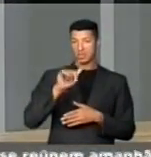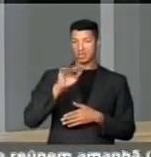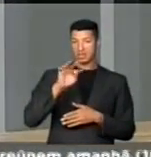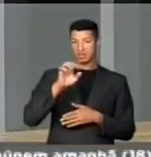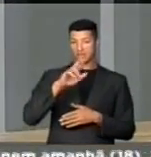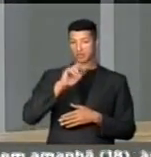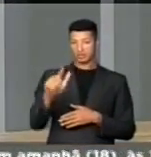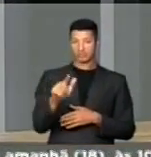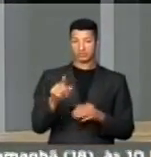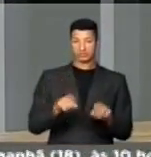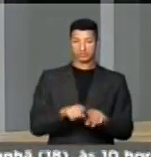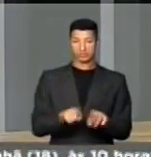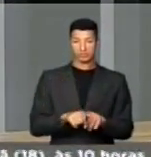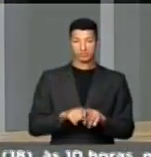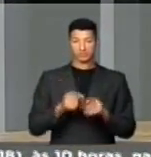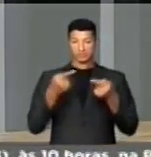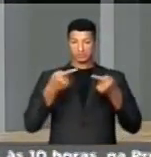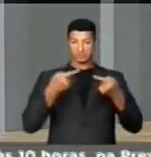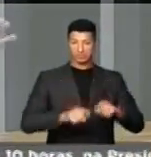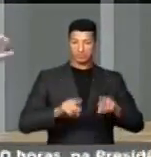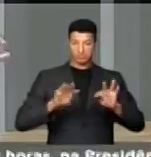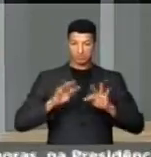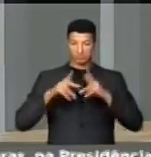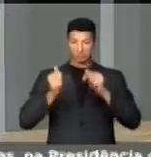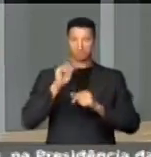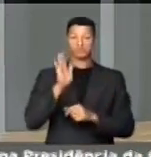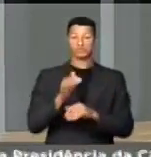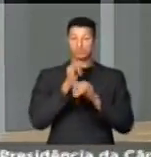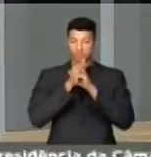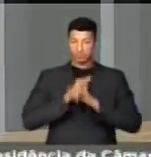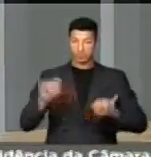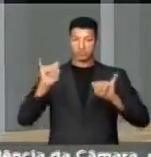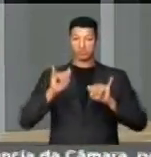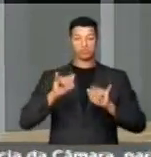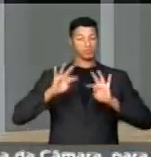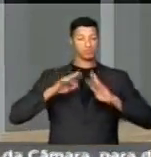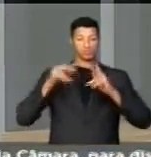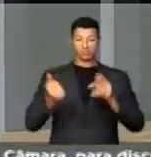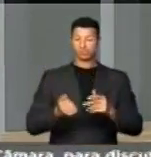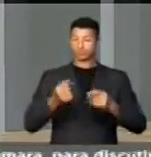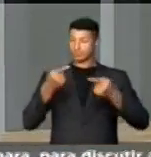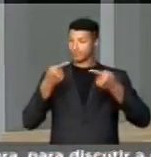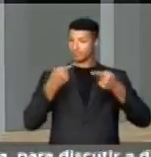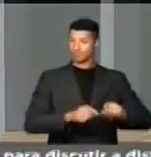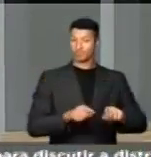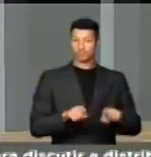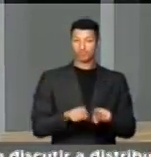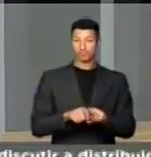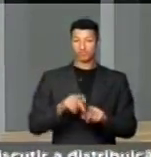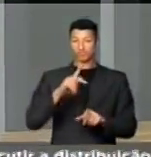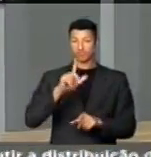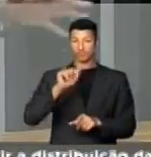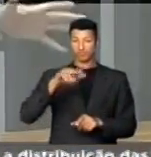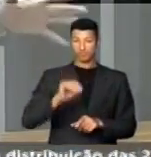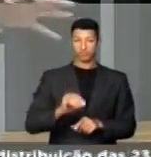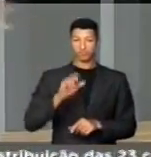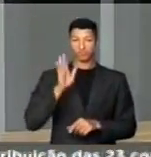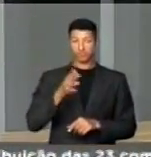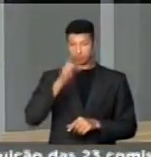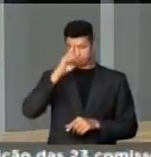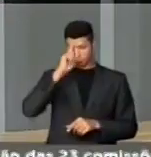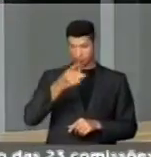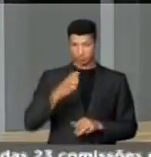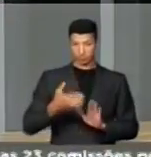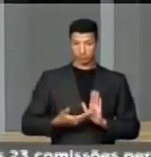de maneira contrária a tudo aquilo que ela disse, de maneira oposta ao plano plurianual que ela enviou para